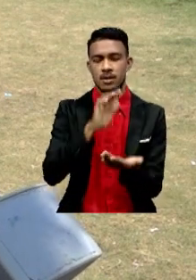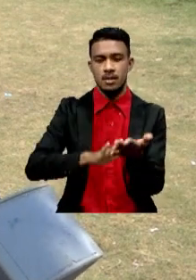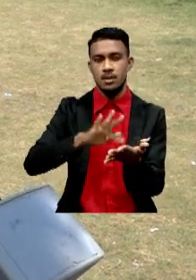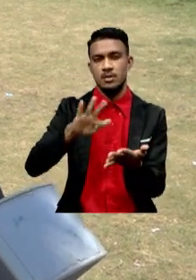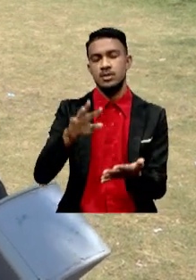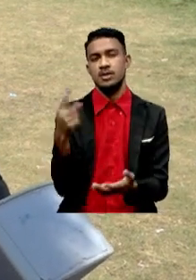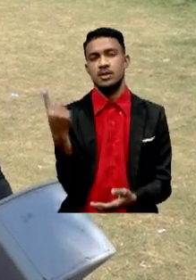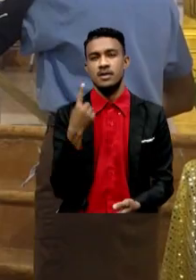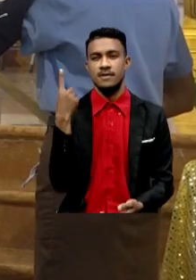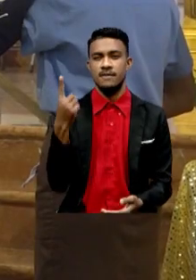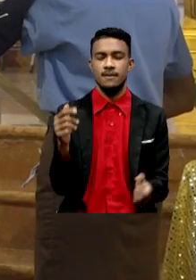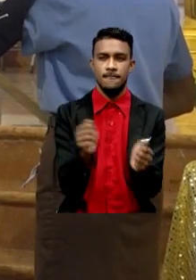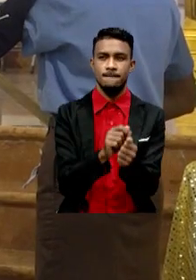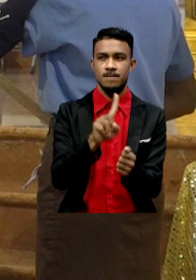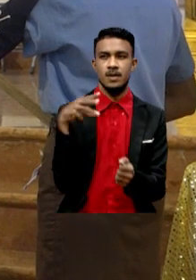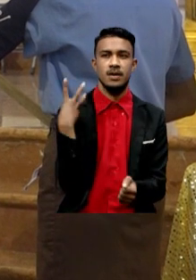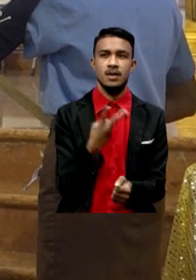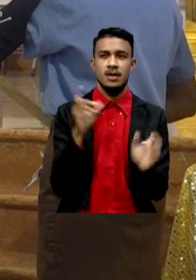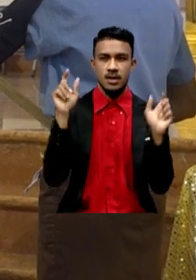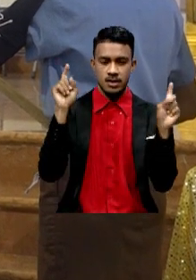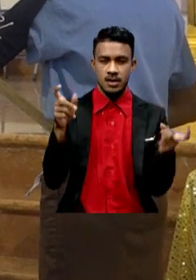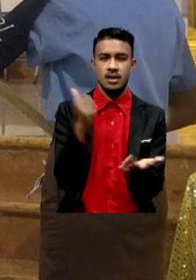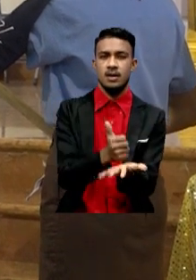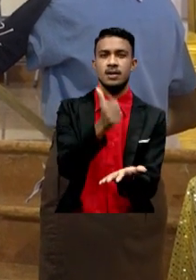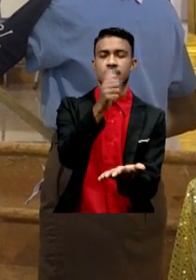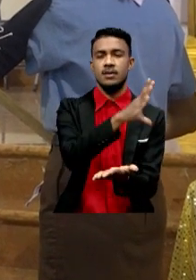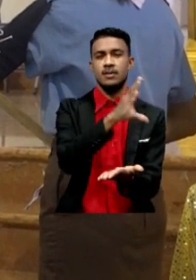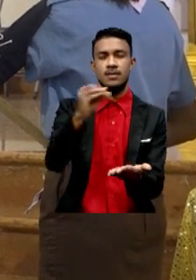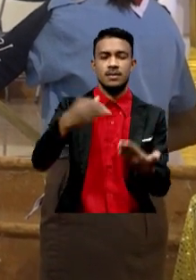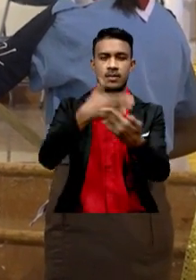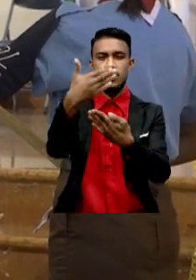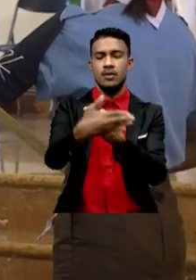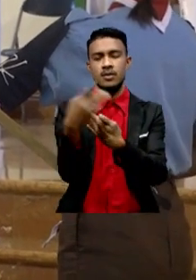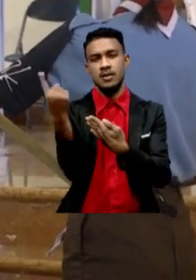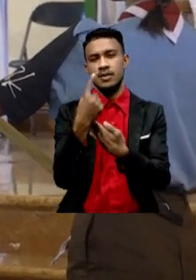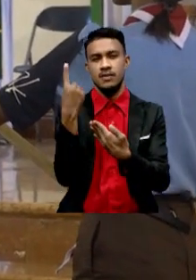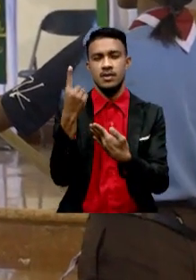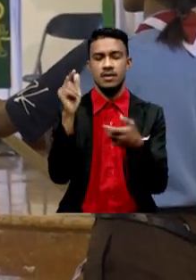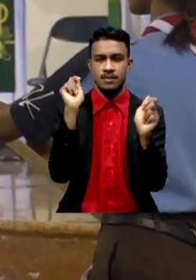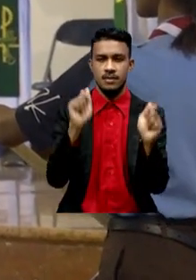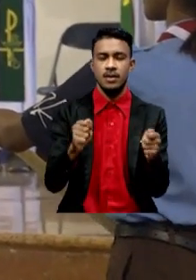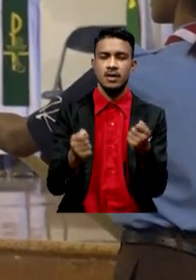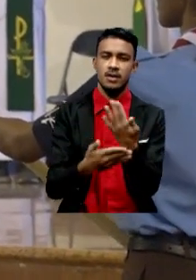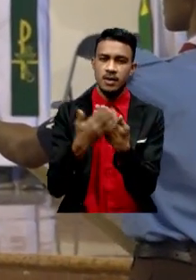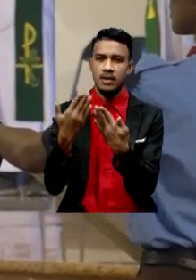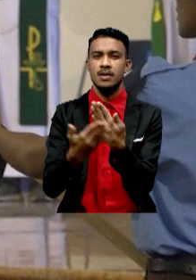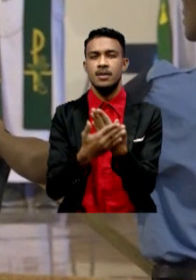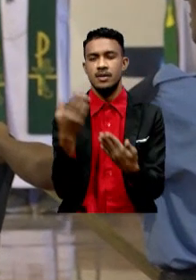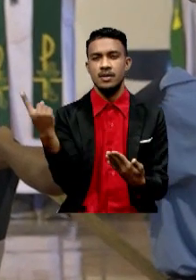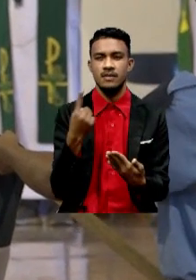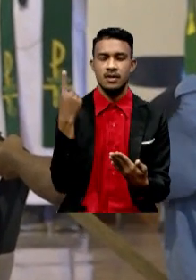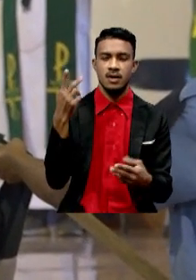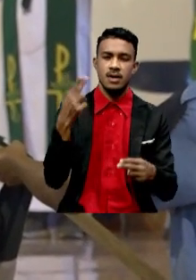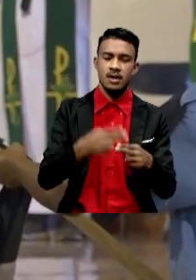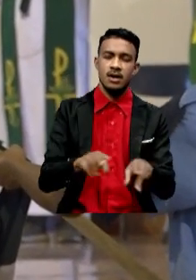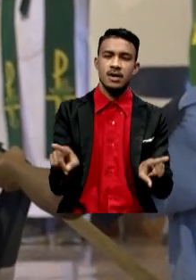espírito escutista, e da neta tem que avançar na fata, tem que lore na fata em baúi, e até no ne, nene que vai beber, né, San John F. Kennedy, de